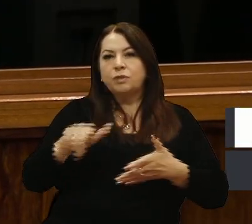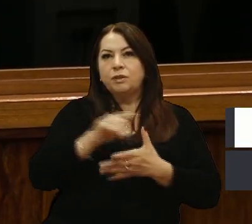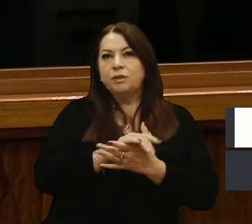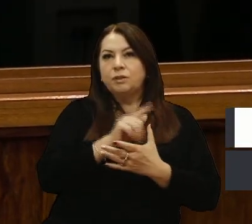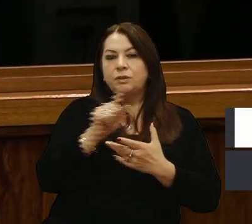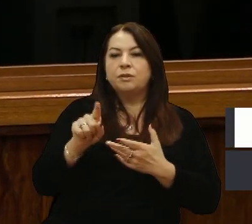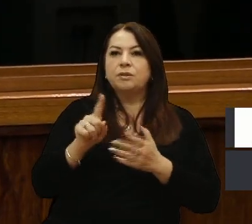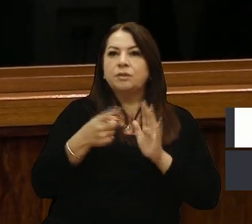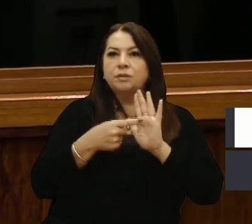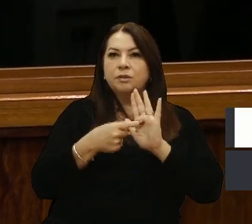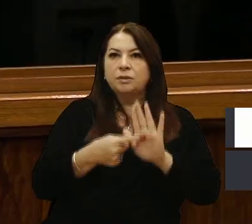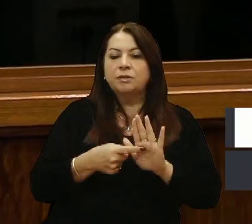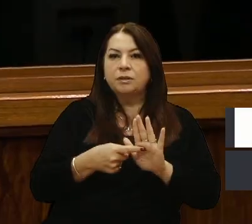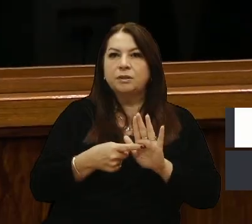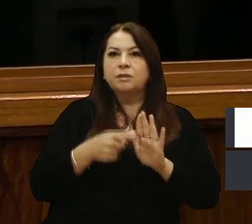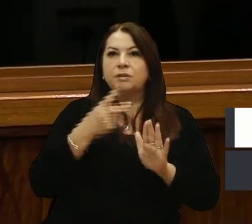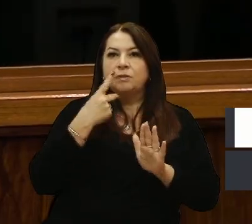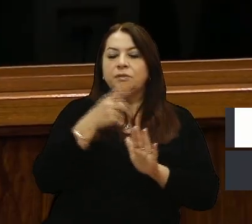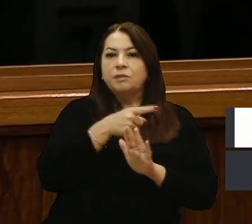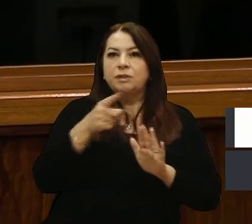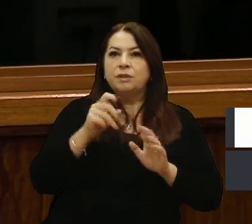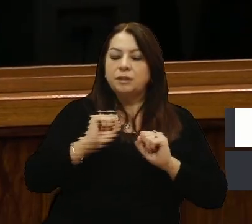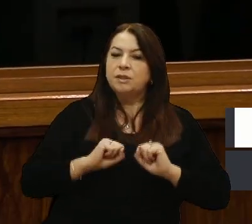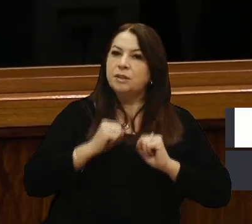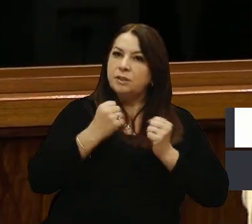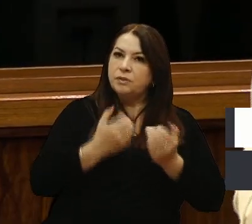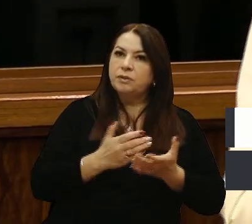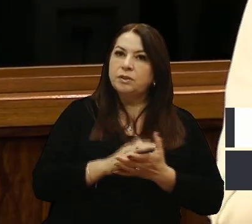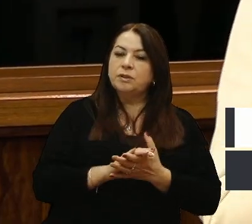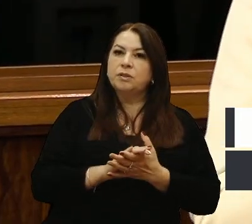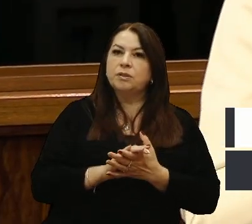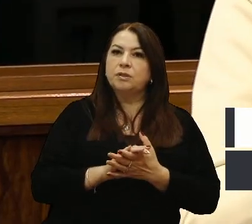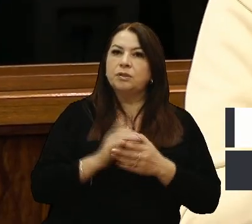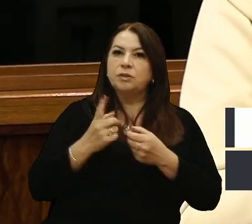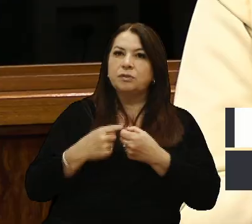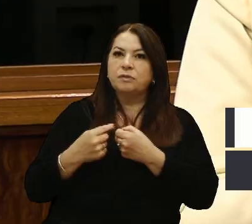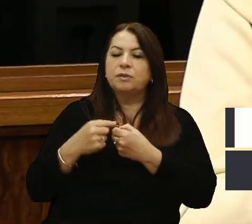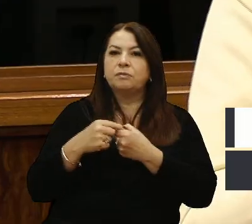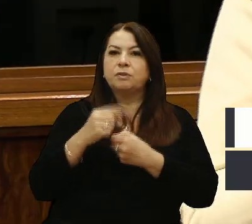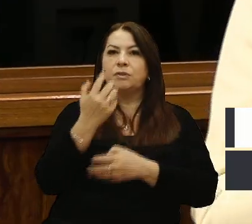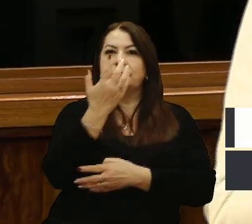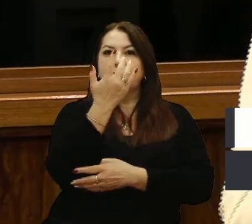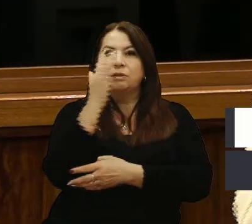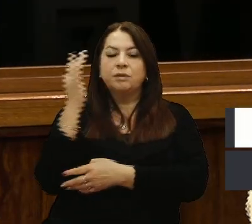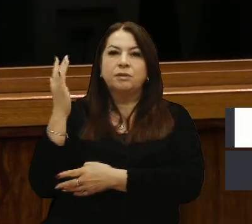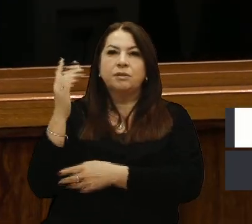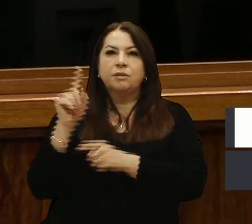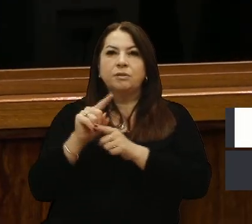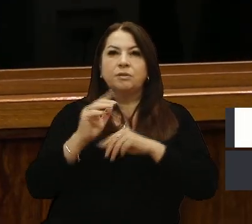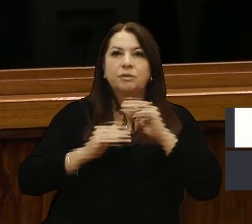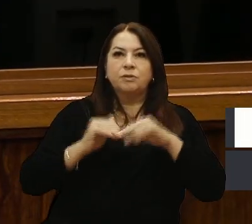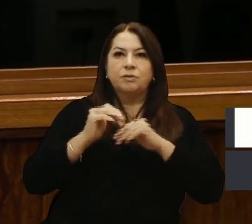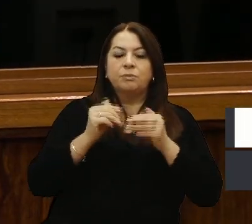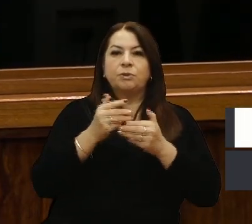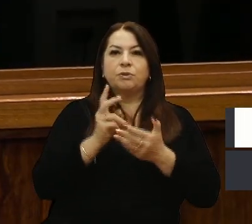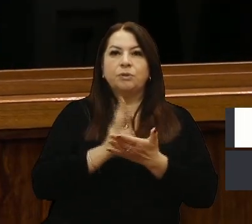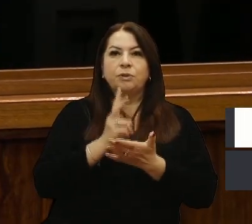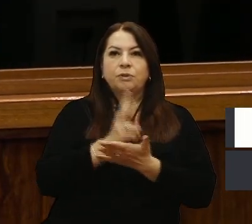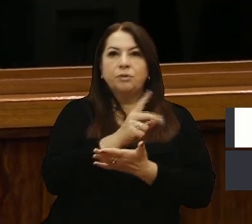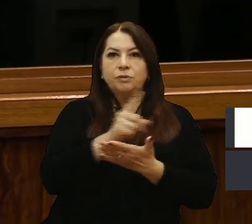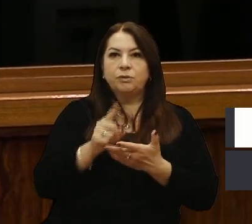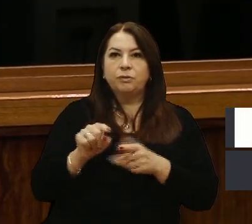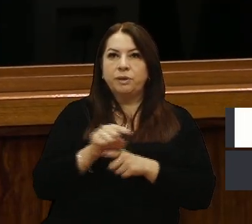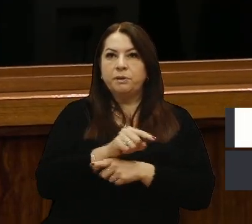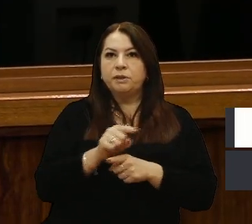não apresentarem, dizerem que defendem uma cidade com árvores, mas na prática continuarem